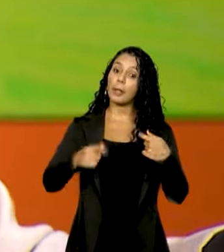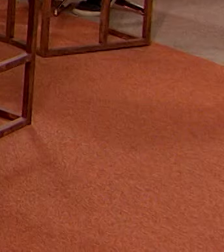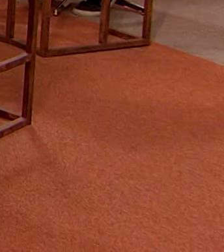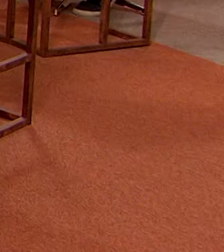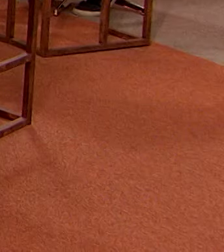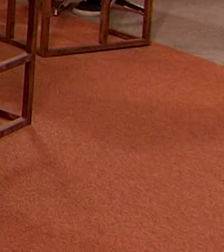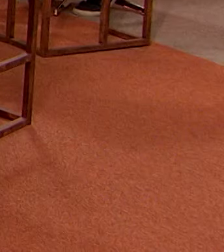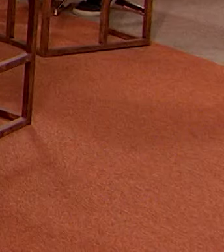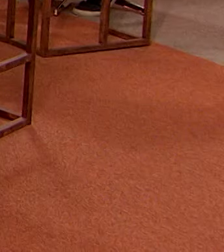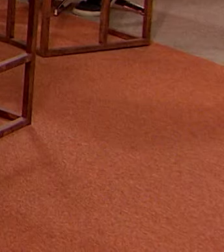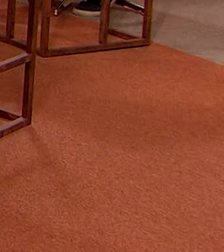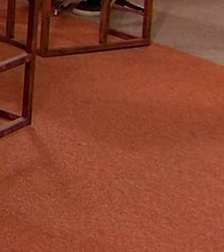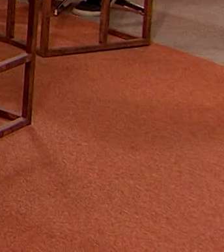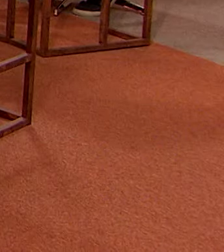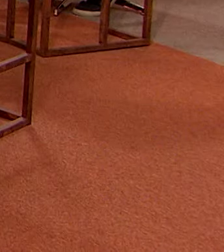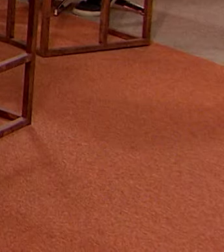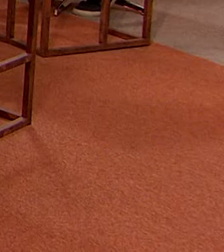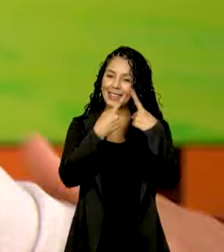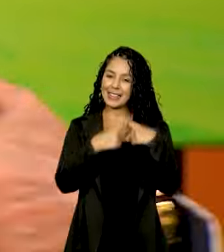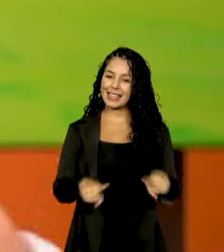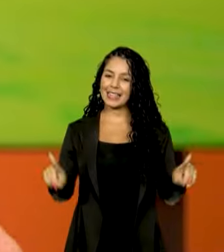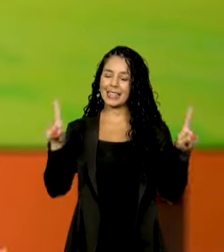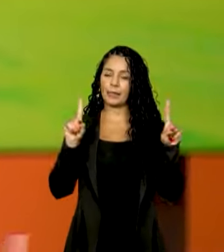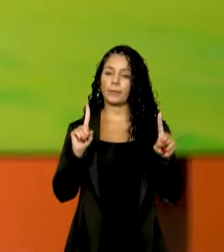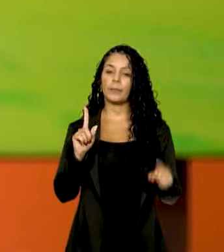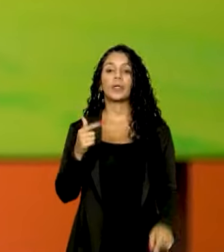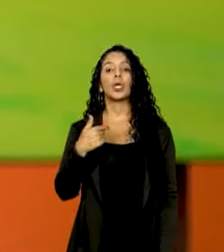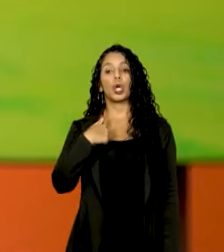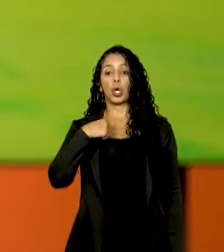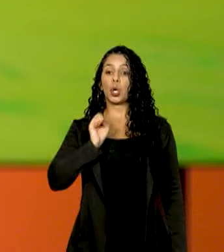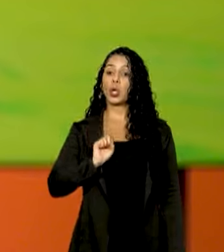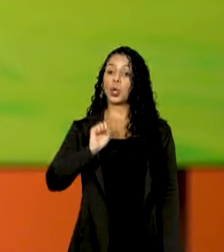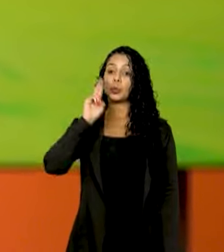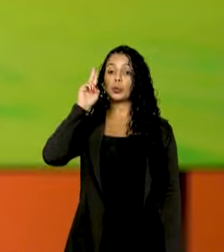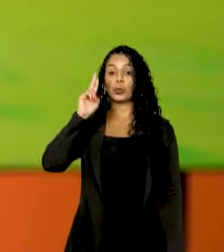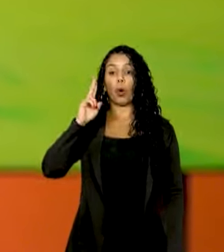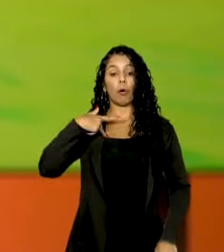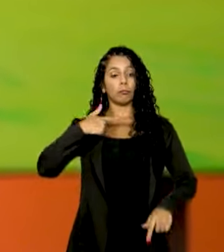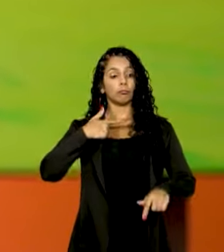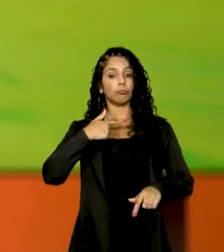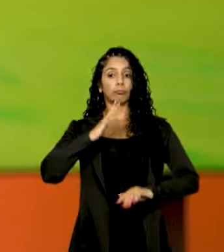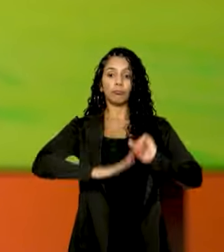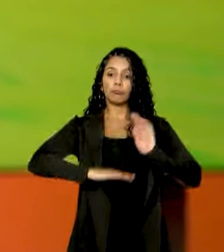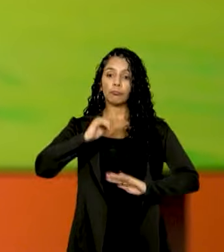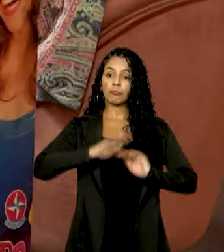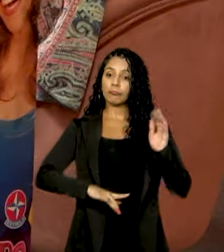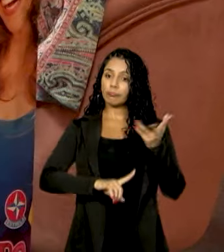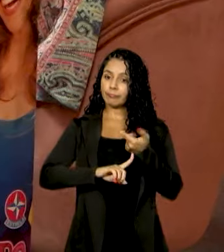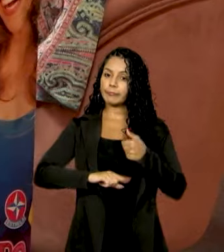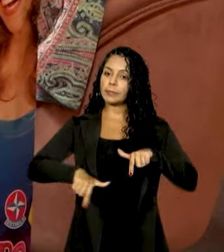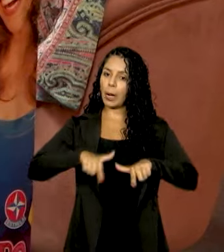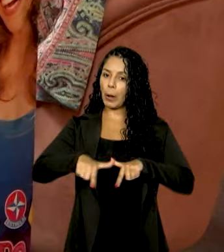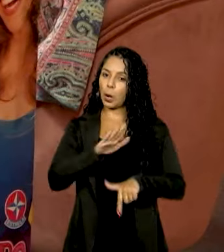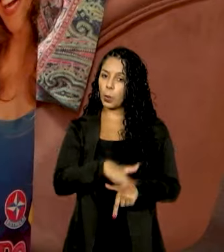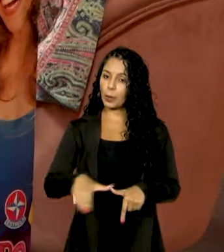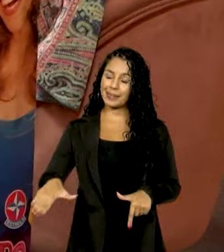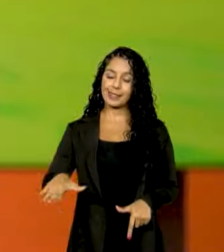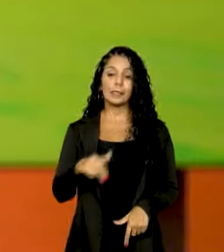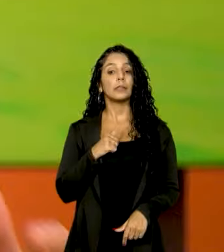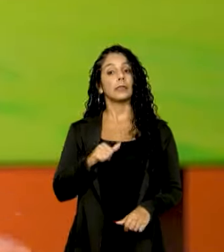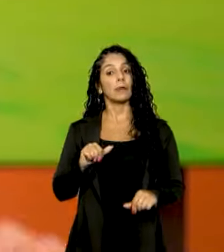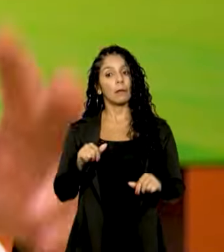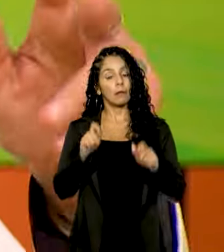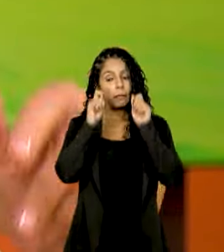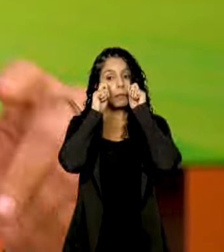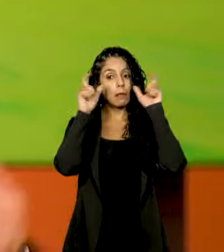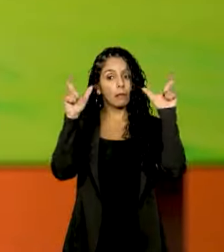lembrar, quando a gente lança algo chamado Eu Sou o Artista da Criança, presta atenção, porque você